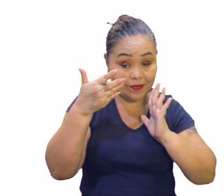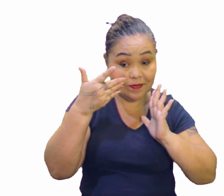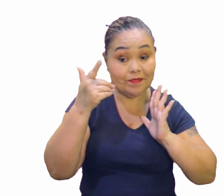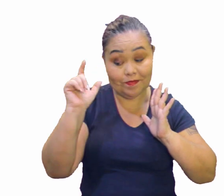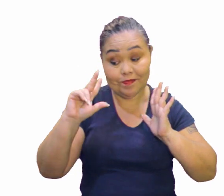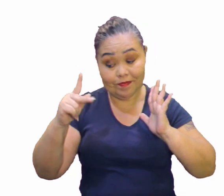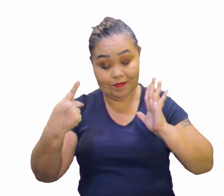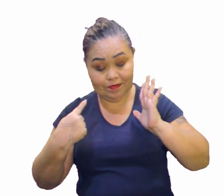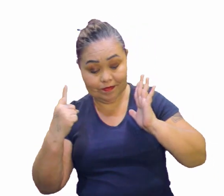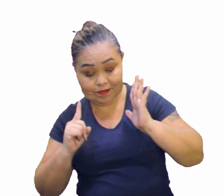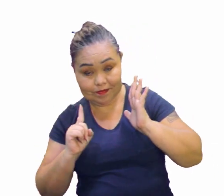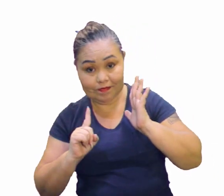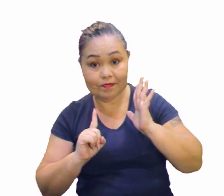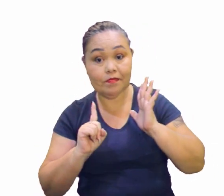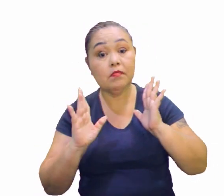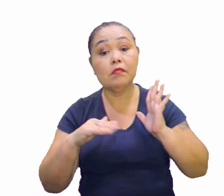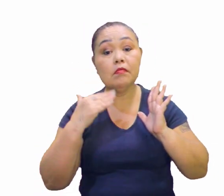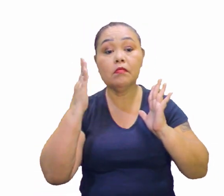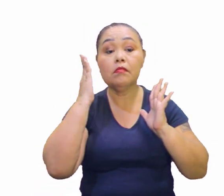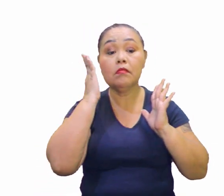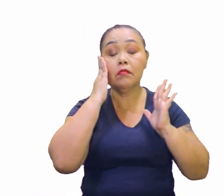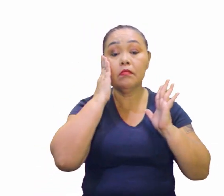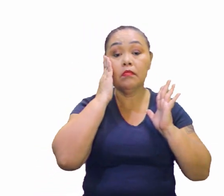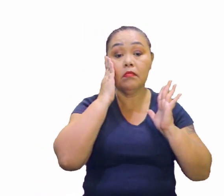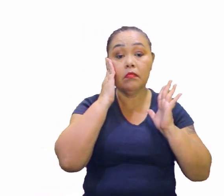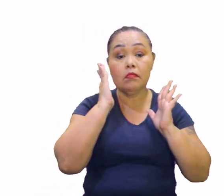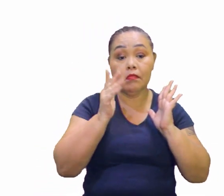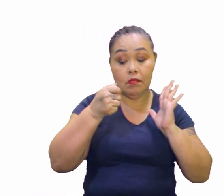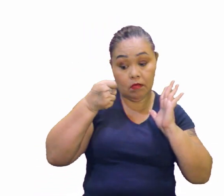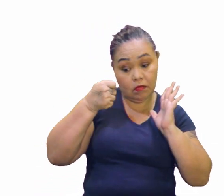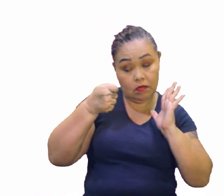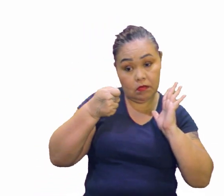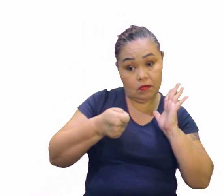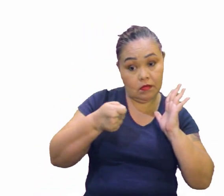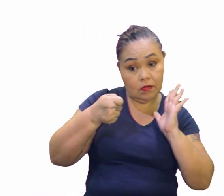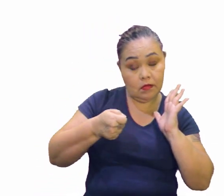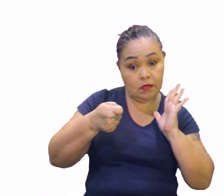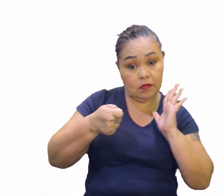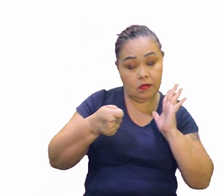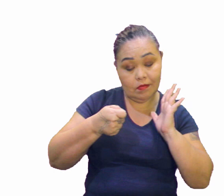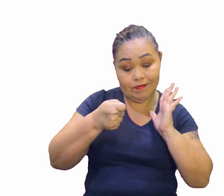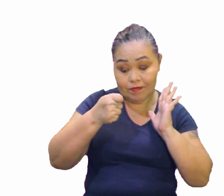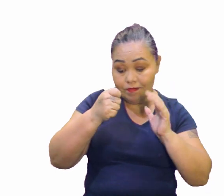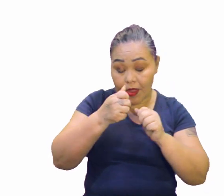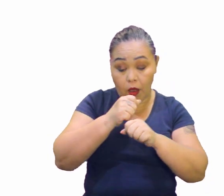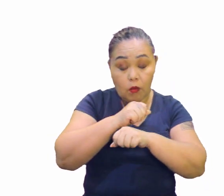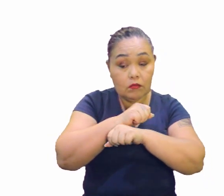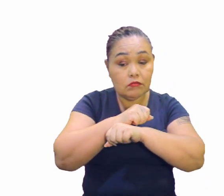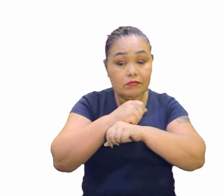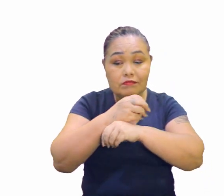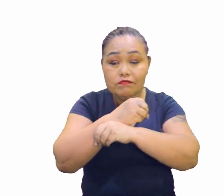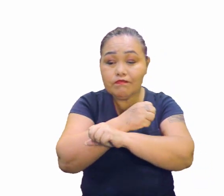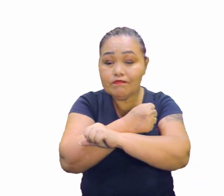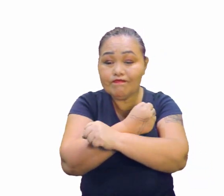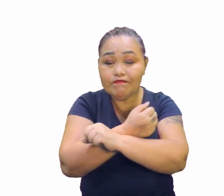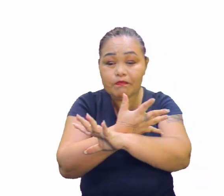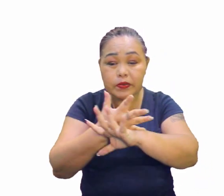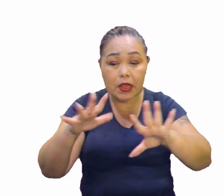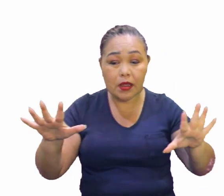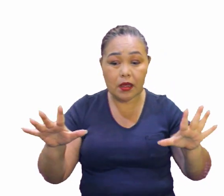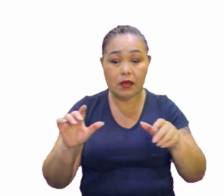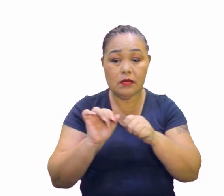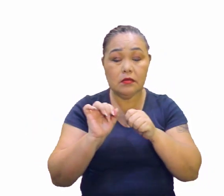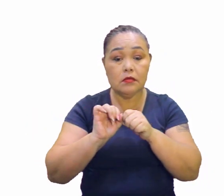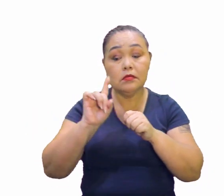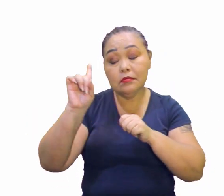Obviamente que a gente tem que entender que o que força essa destruição da Amazônia é